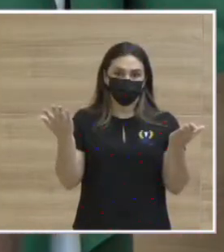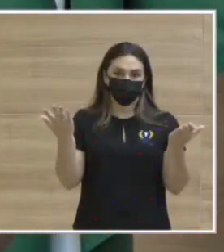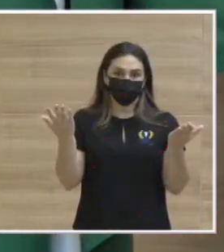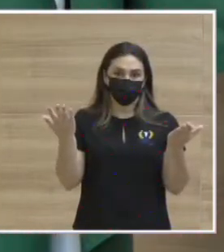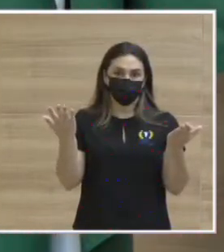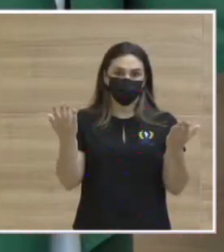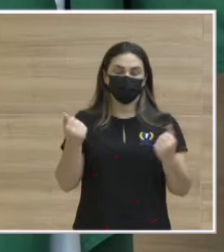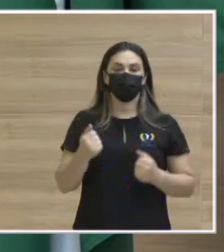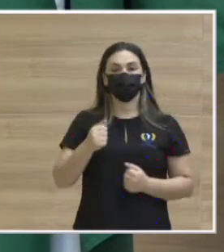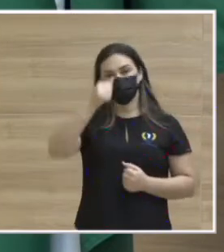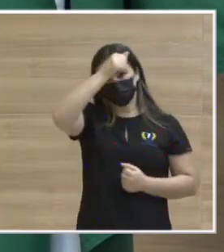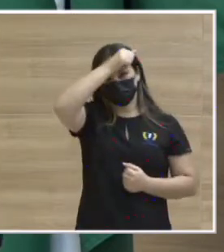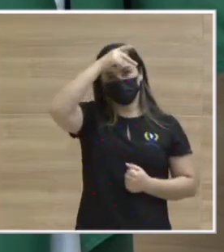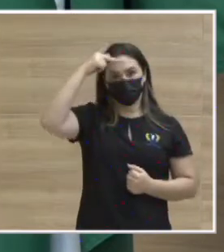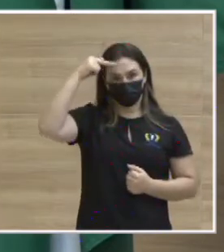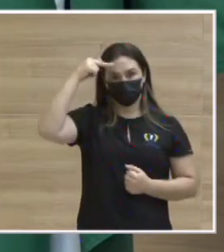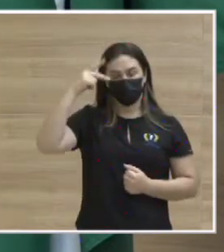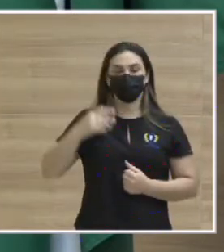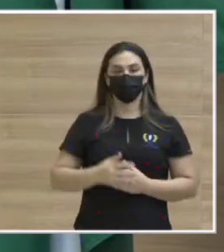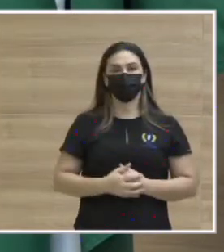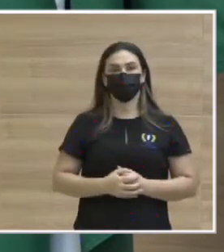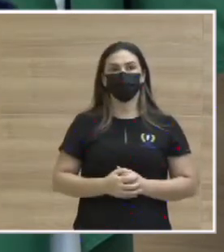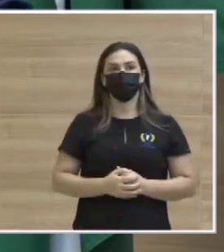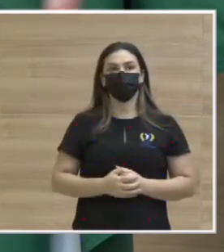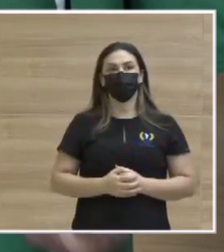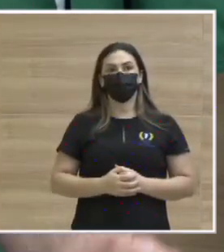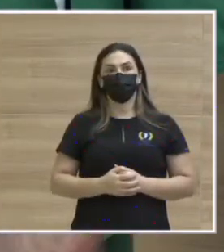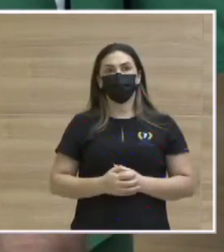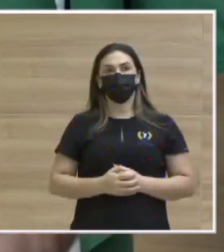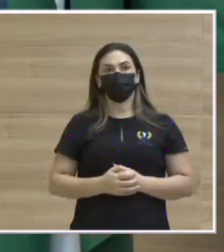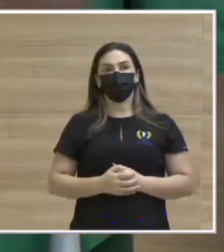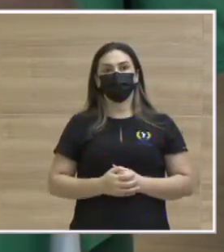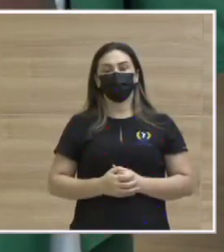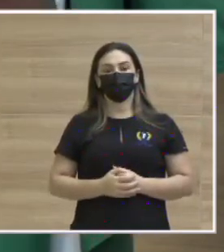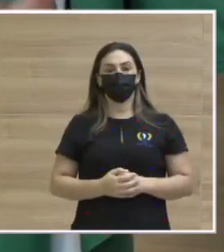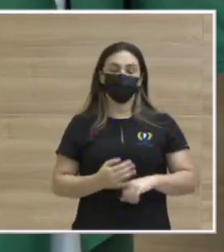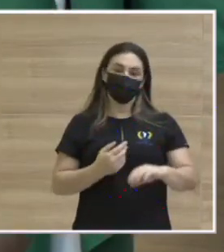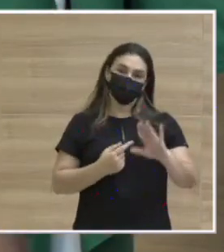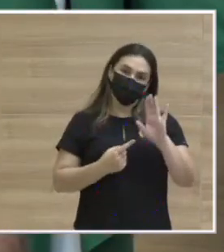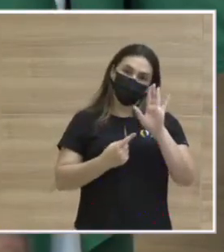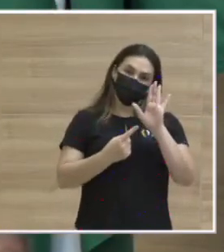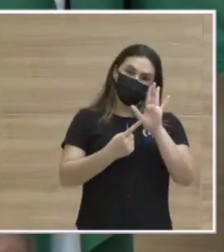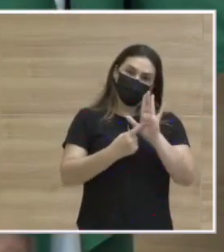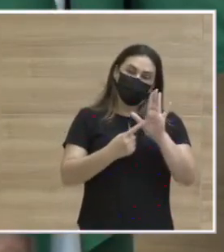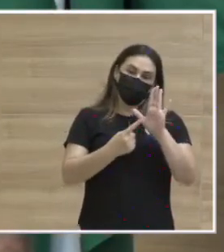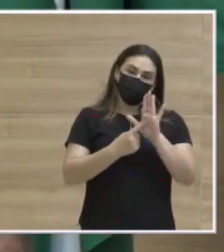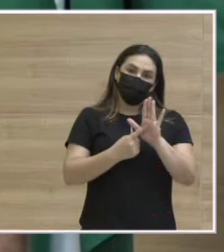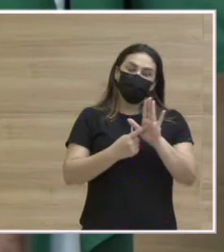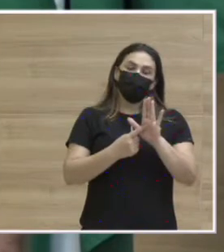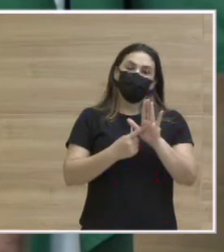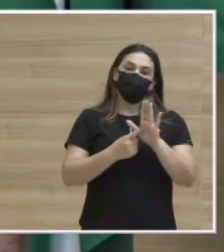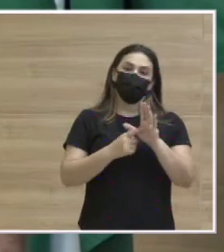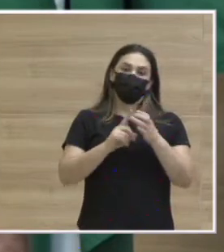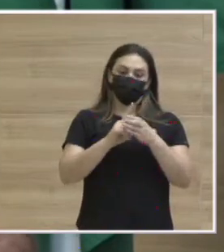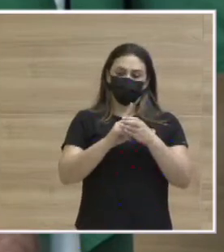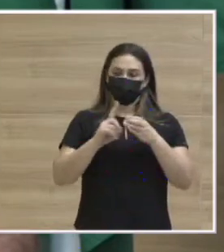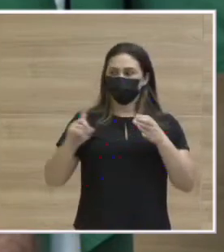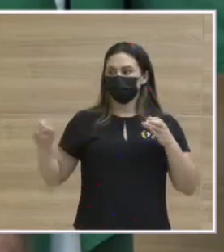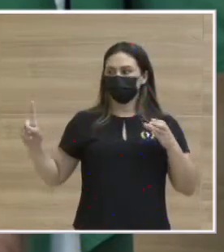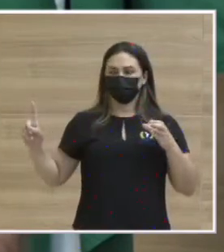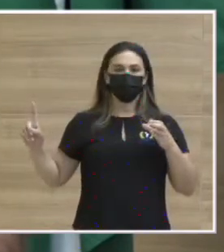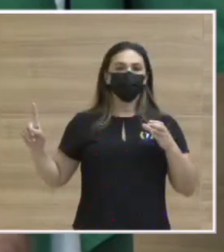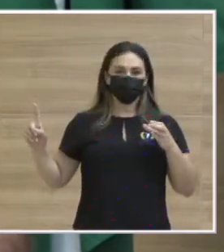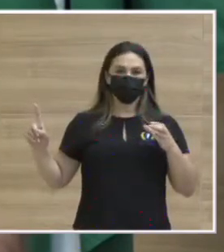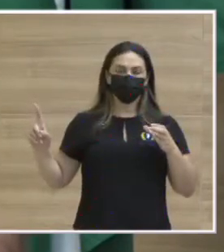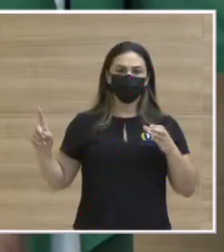cabe ao Executivo, né, se manifestar. Ao me reapresentar, né, depois do afastamento preventivo,